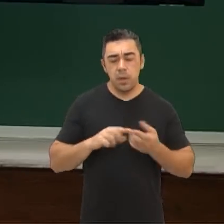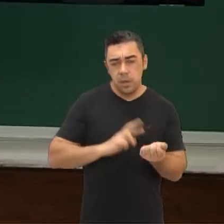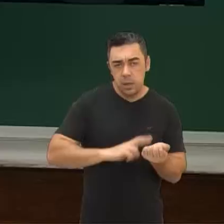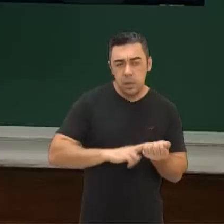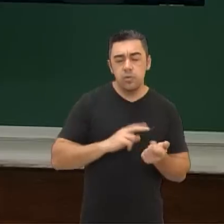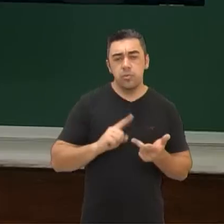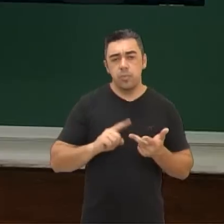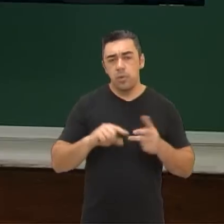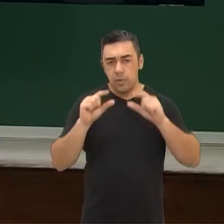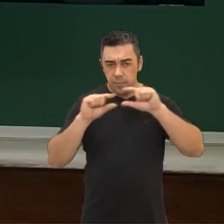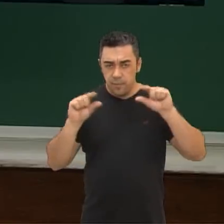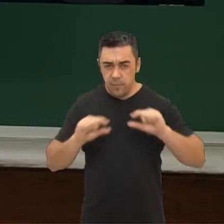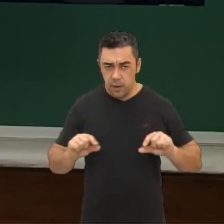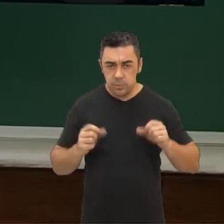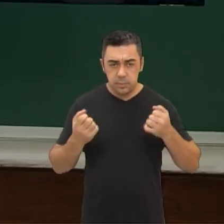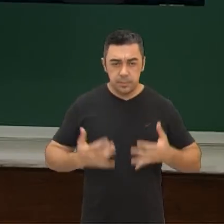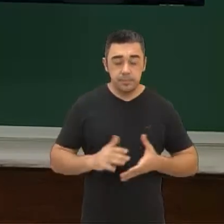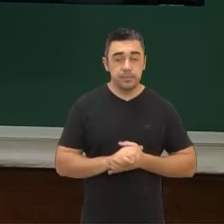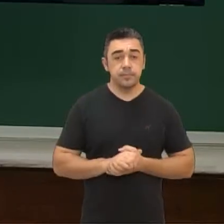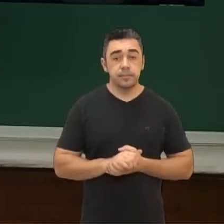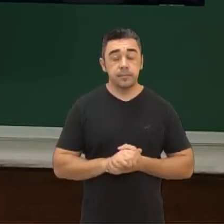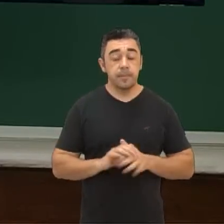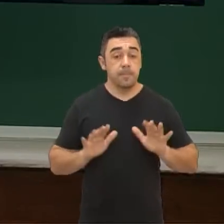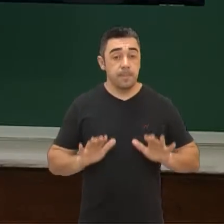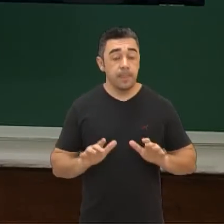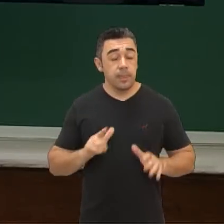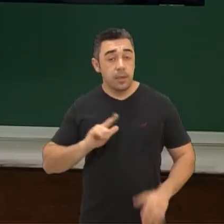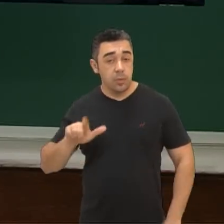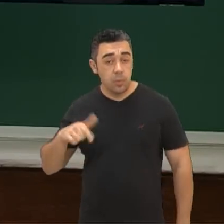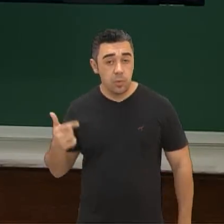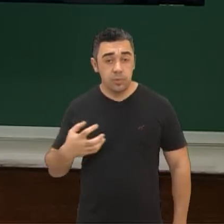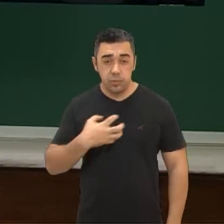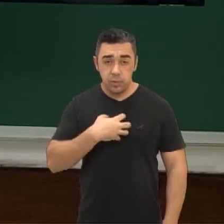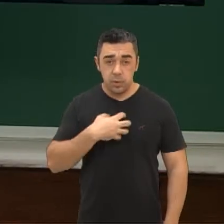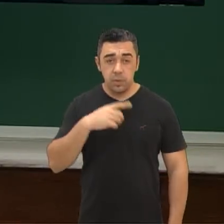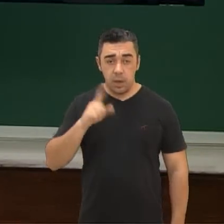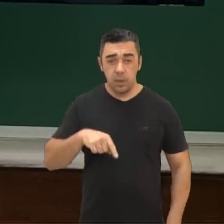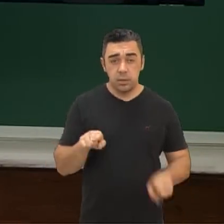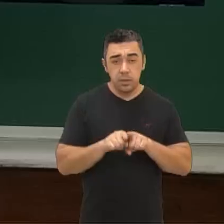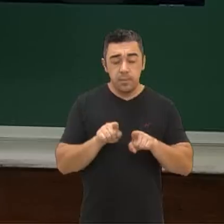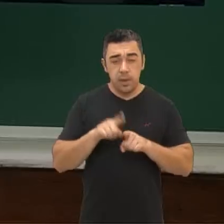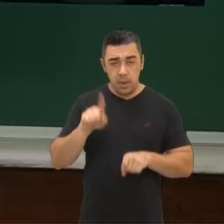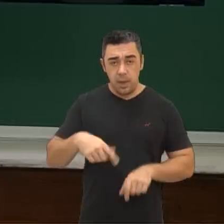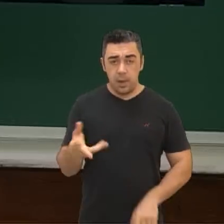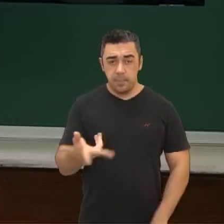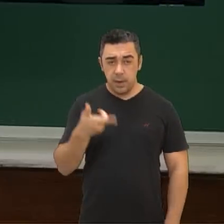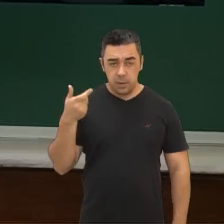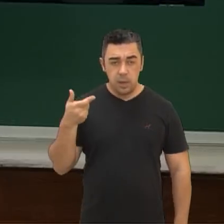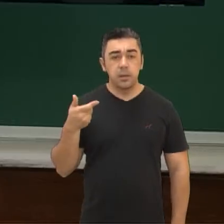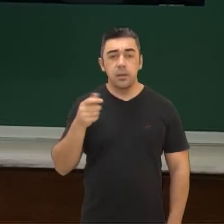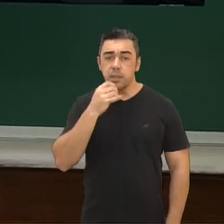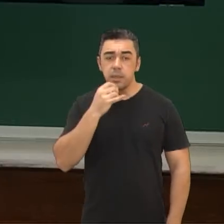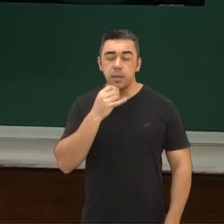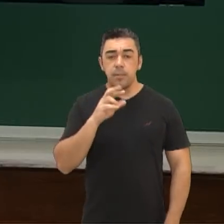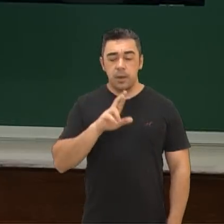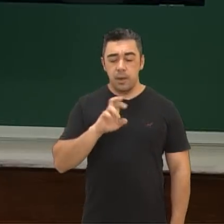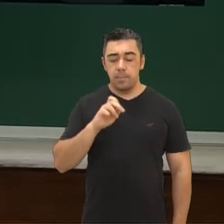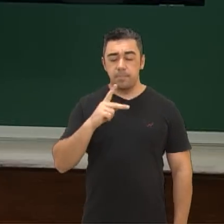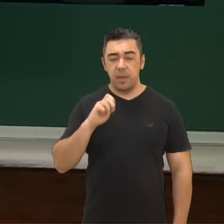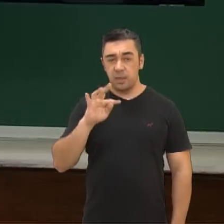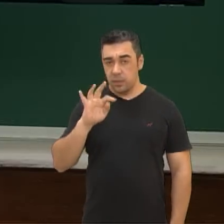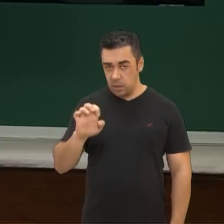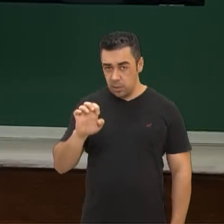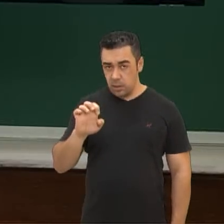proposto a tocar. Como vimos hoje, a embolada é um estilo musical nordestino e exige que os cantores